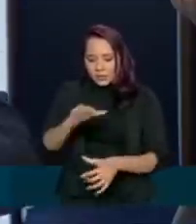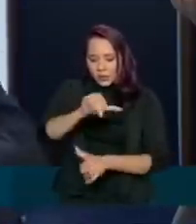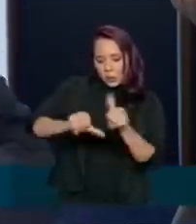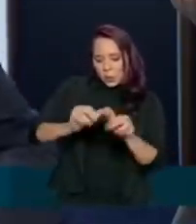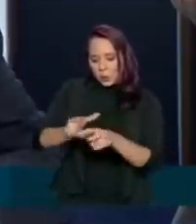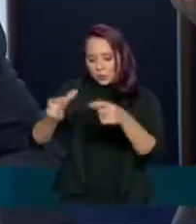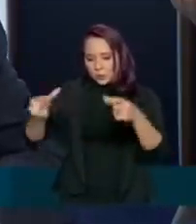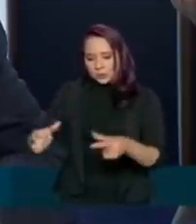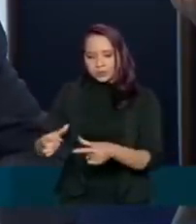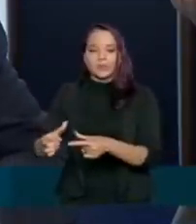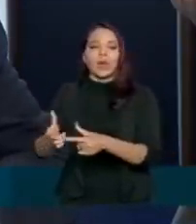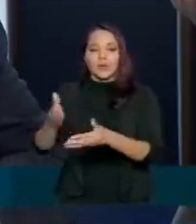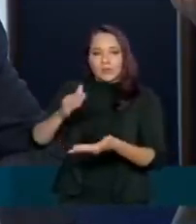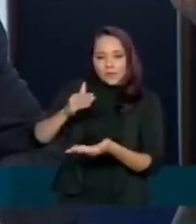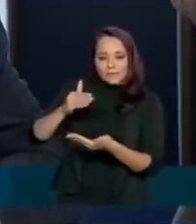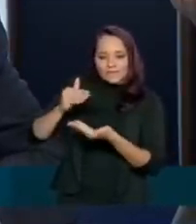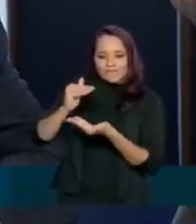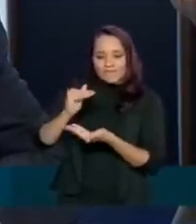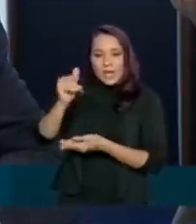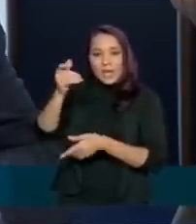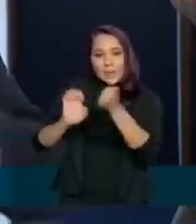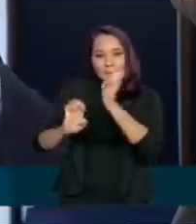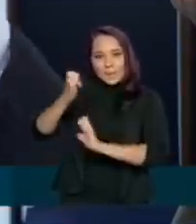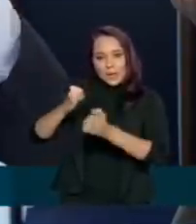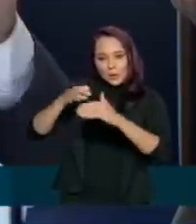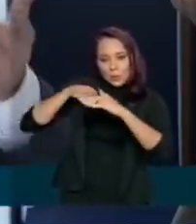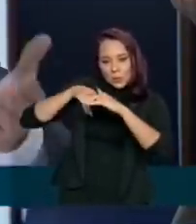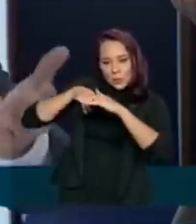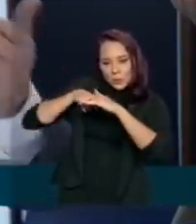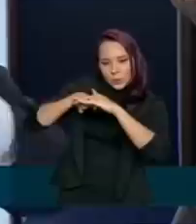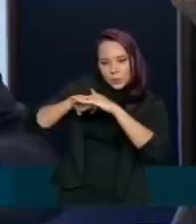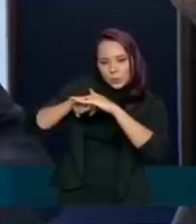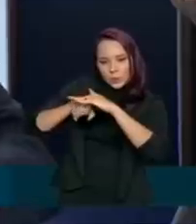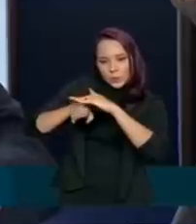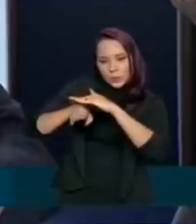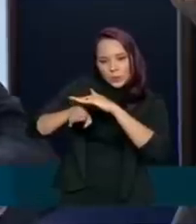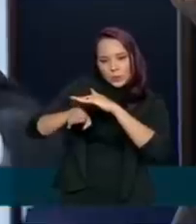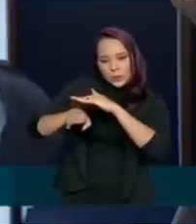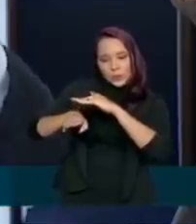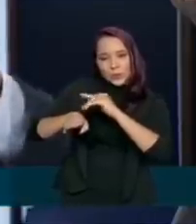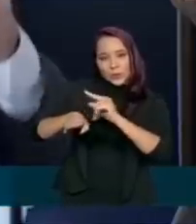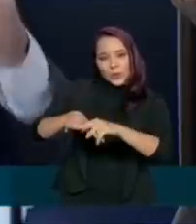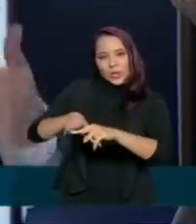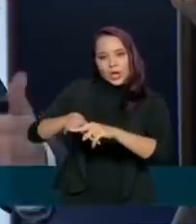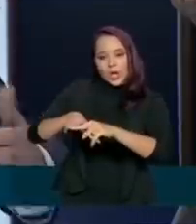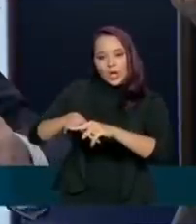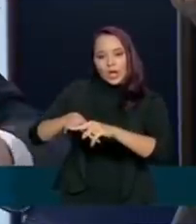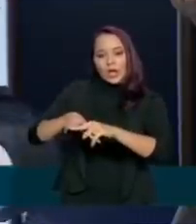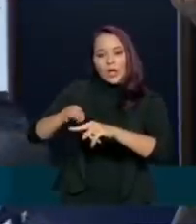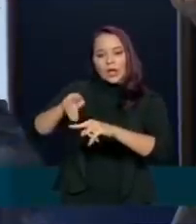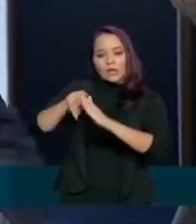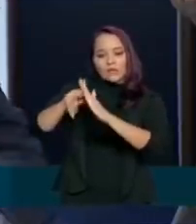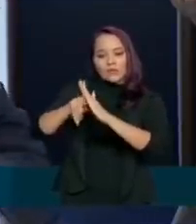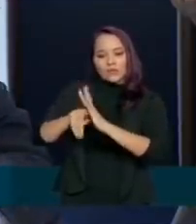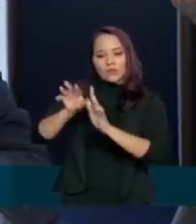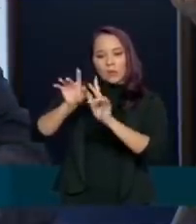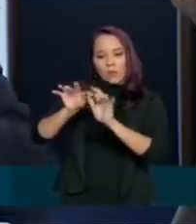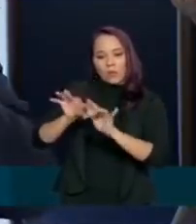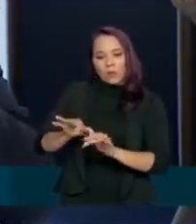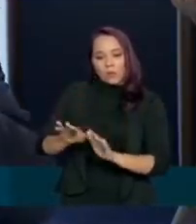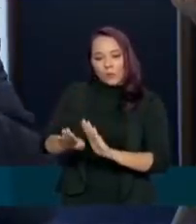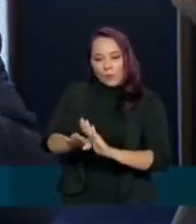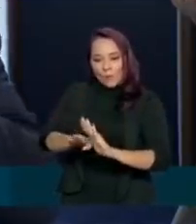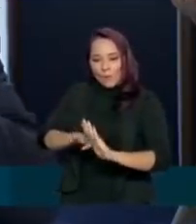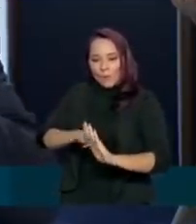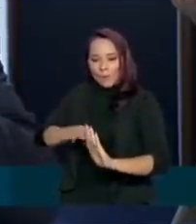sim vai entrar no equipamento para análise. E aí sim, depois de um tempo, vai ter a resposta e volta esse processo para trás. Isso é